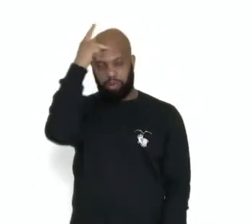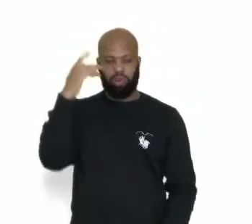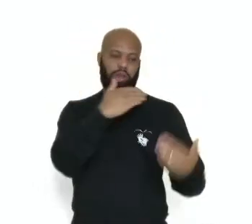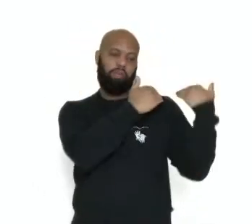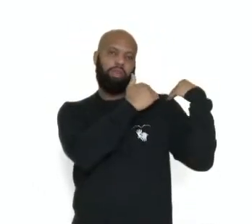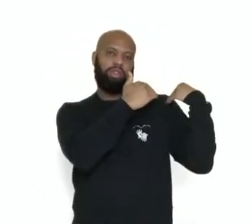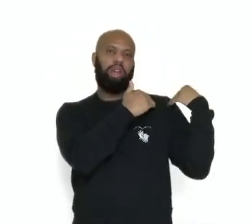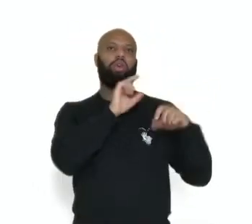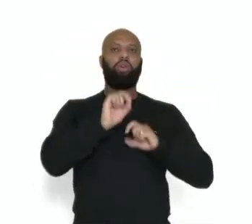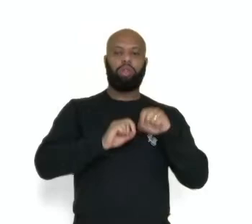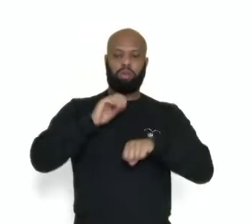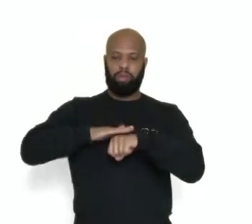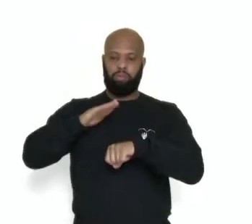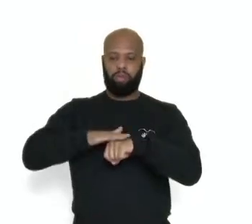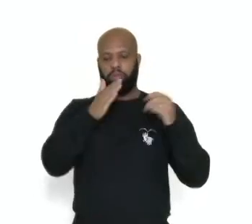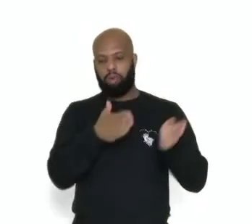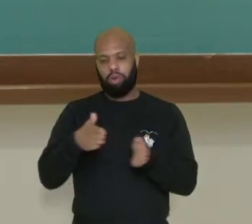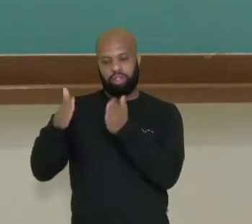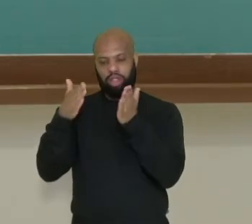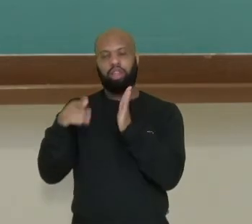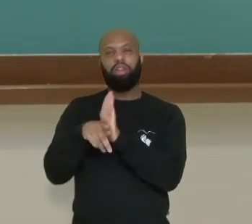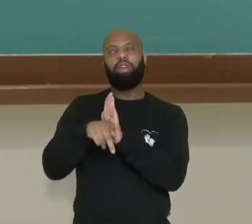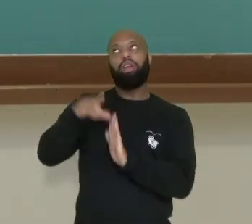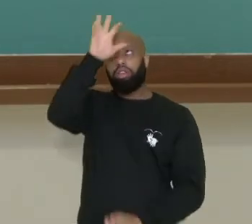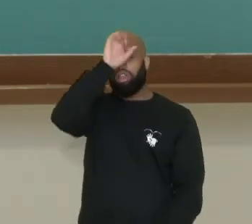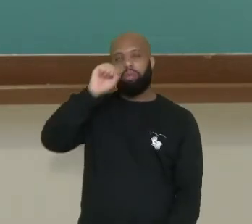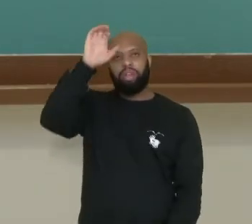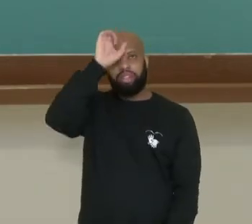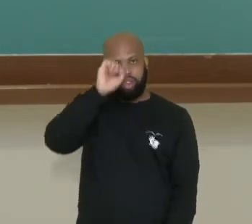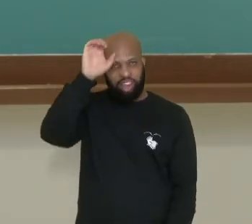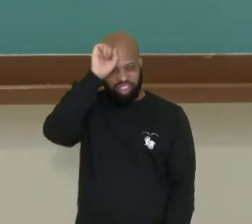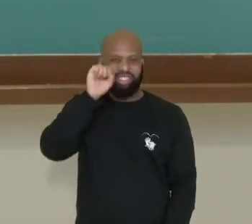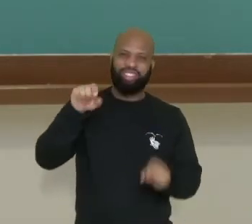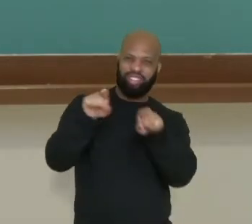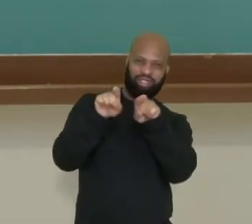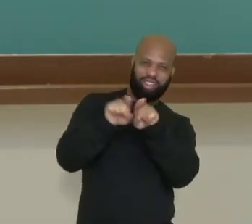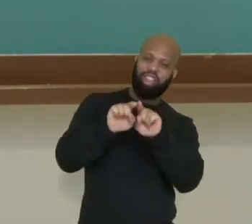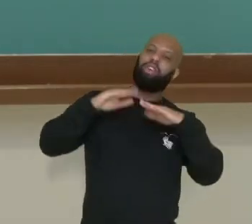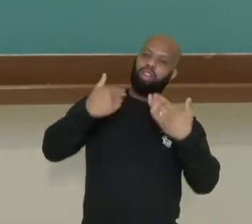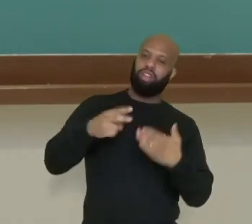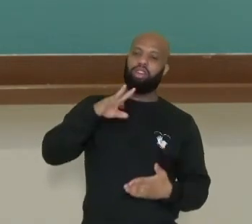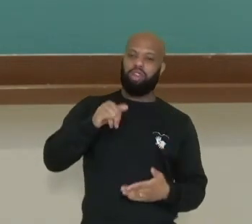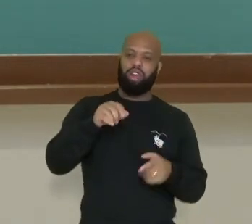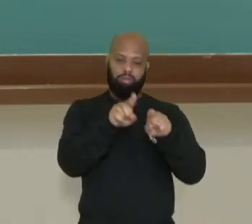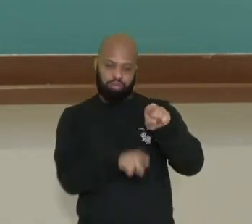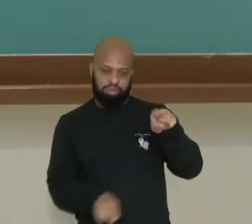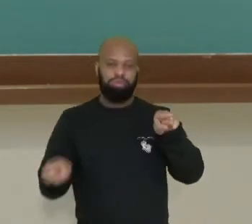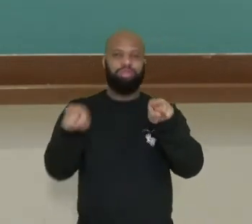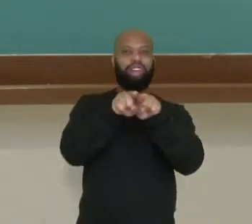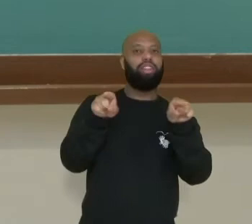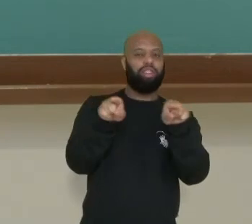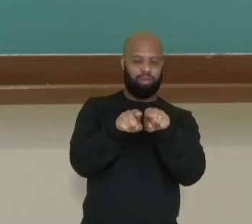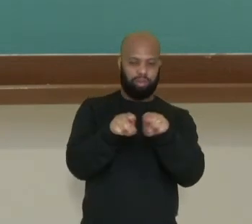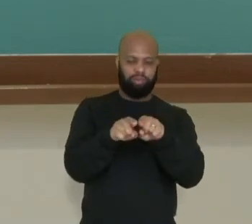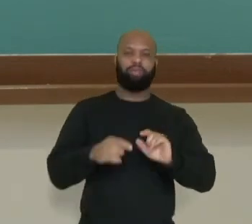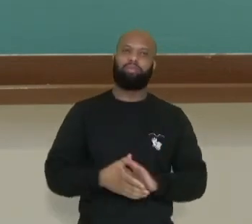pelo seu próprio processo de Educação de aprendizado de reabilitação